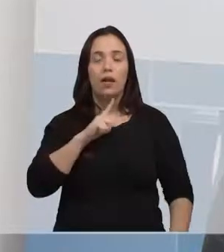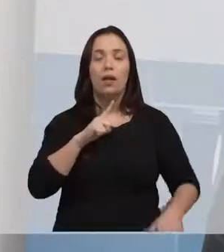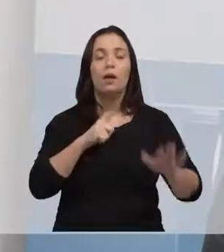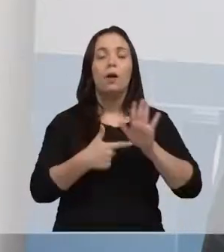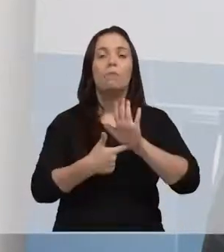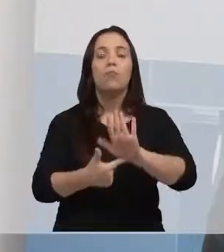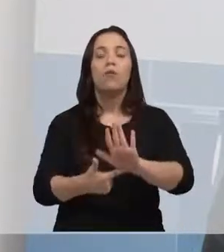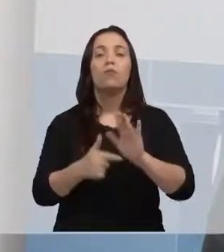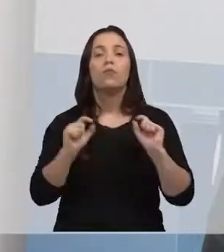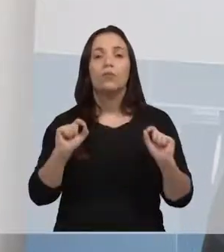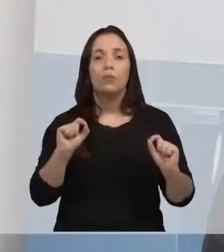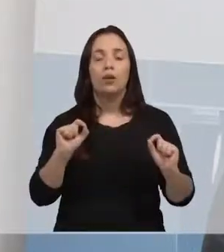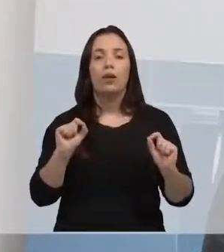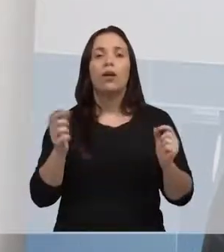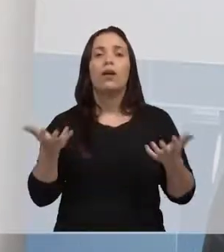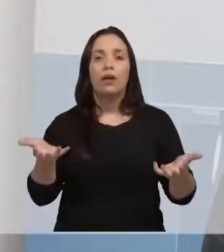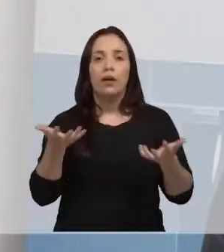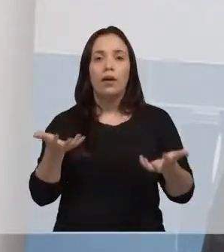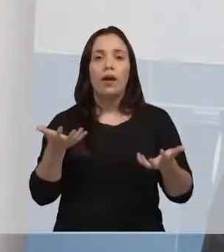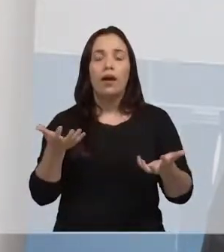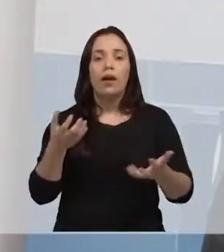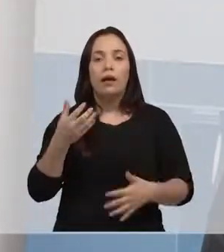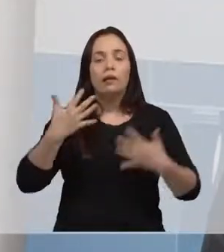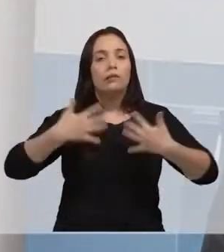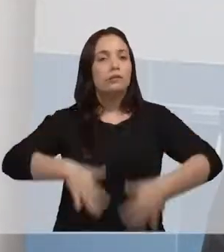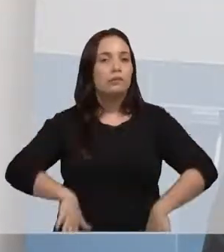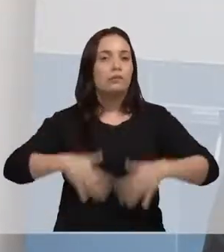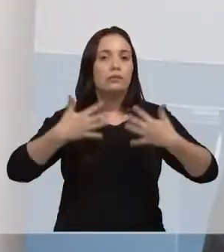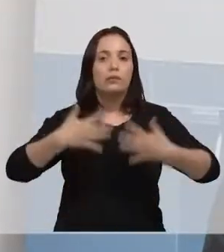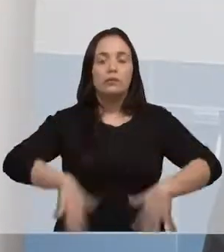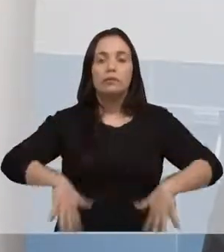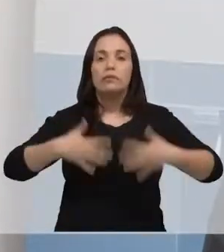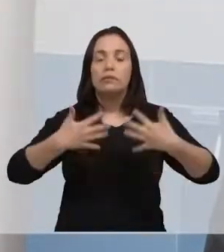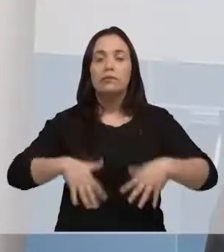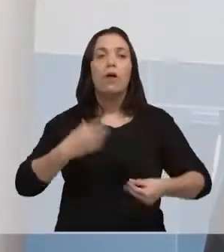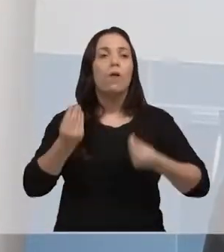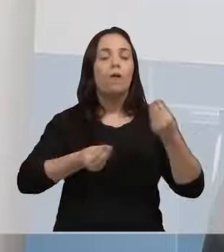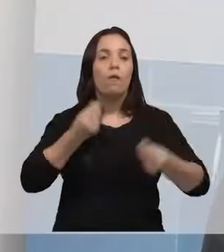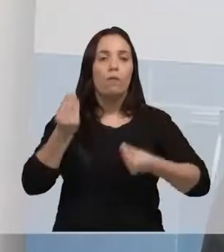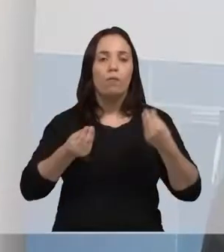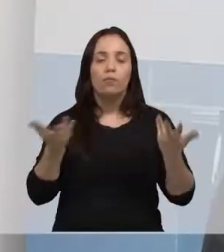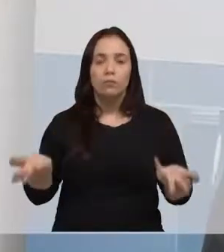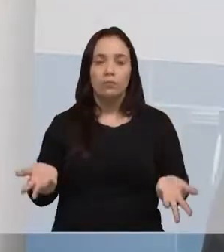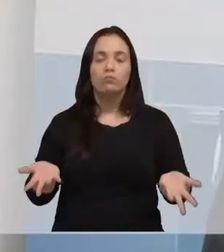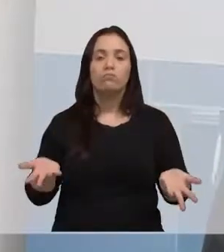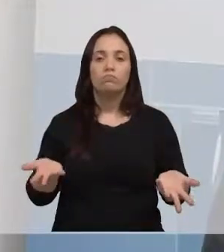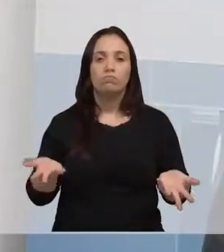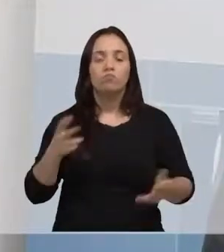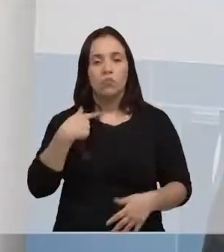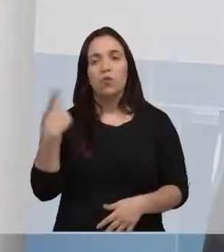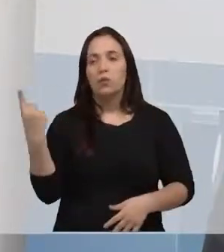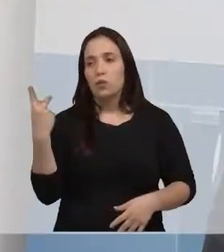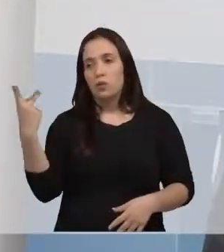de que quer se salvar. Então nós vamos analisar esses